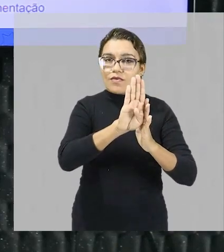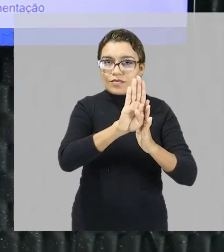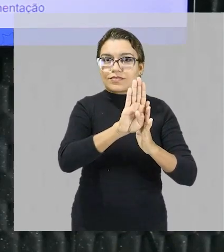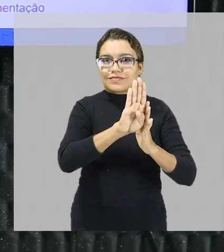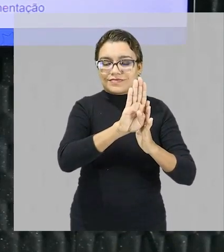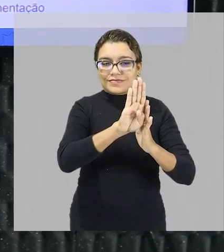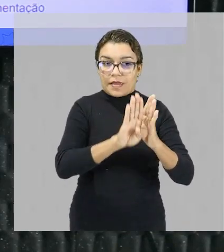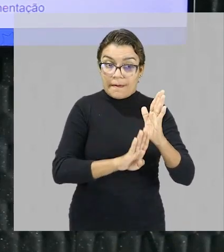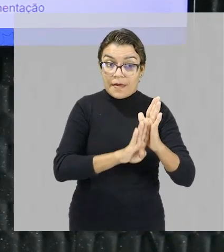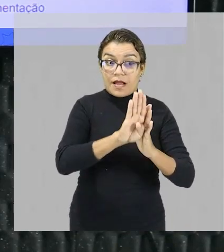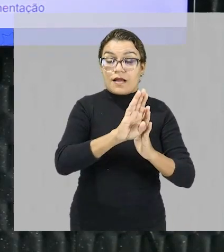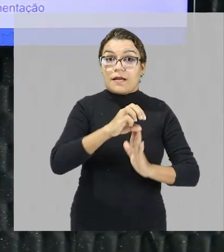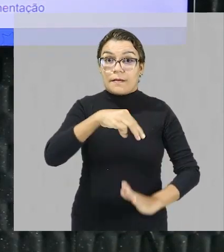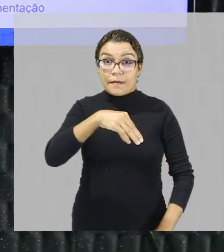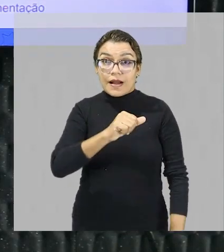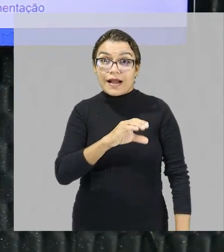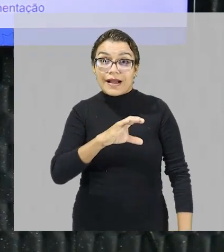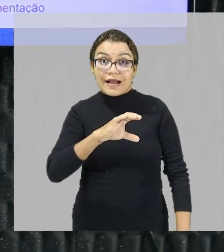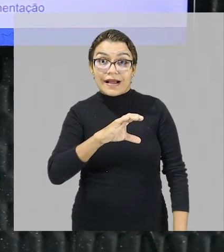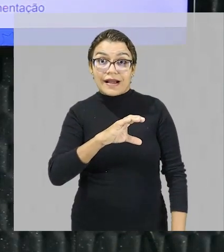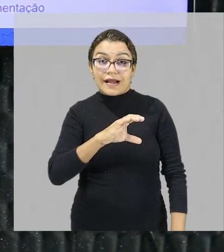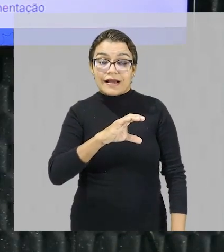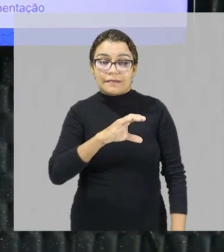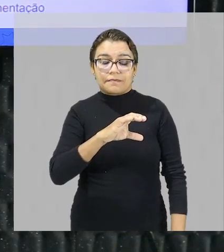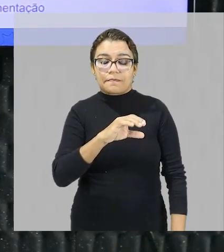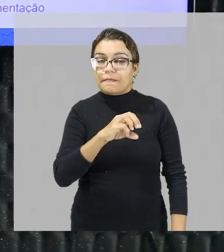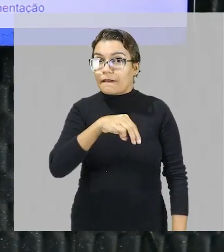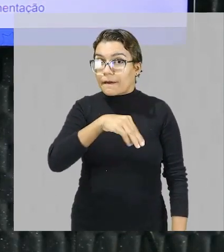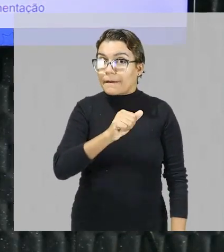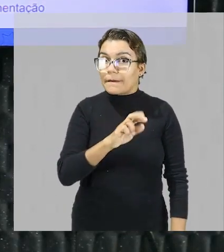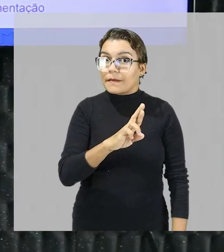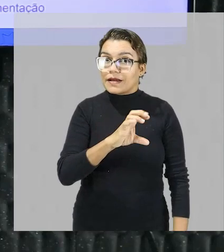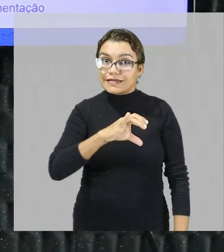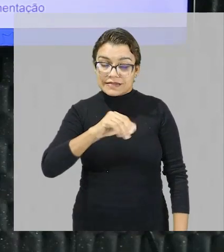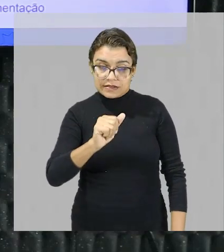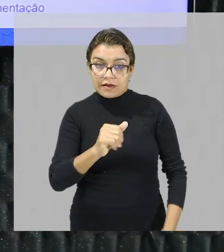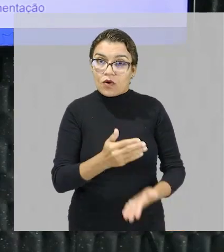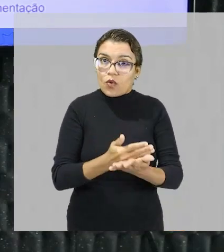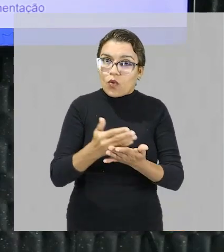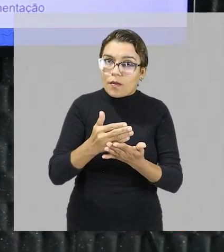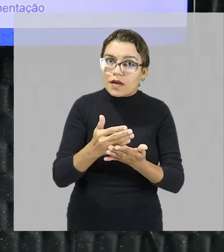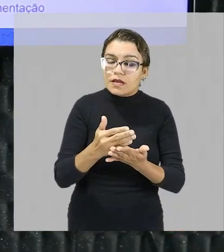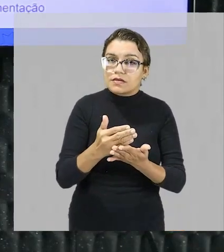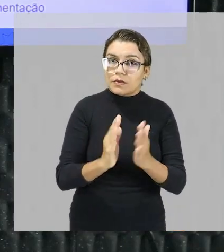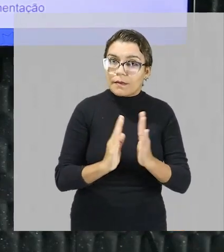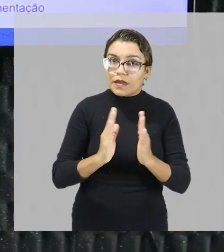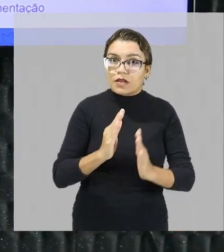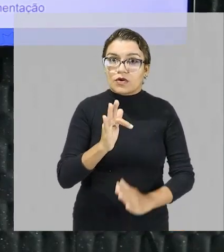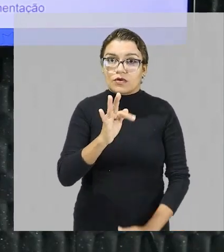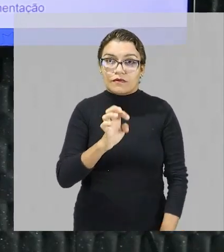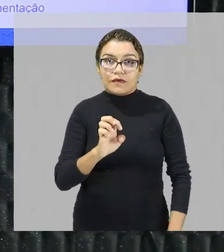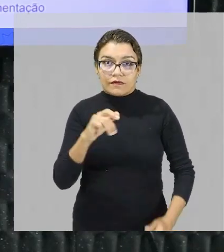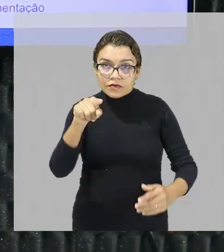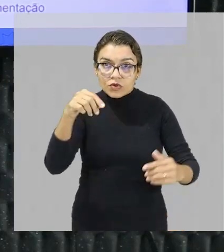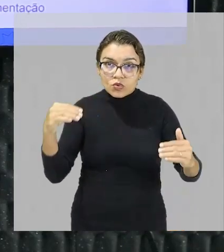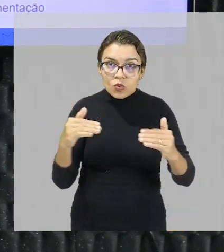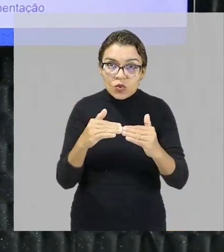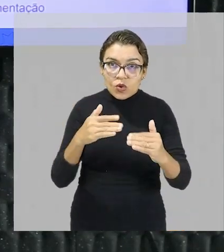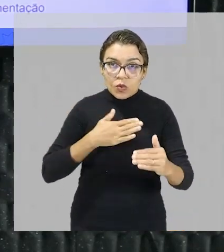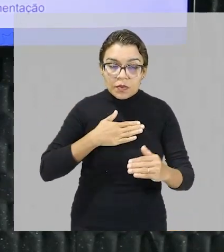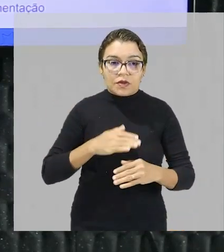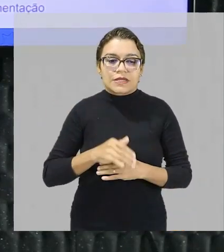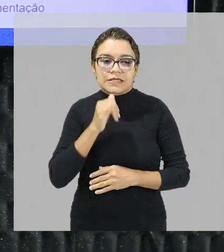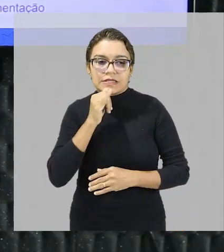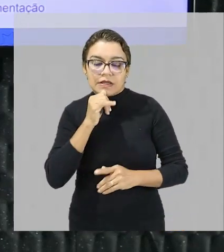Então, Márcia é que deveria estar no início do seu período fértil, Vocês concordam comigo? Olha aqui, ó. Se